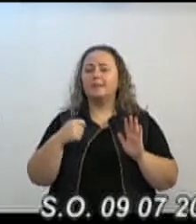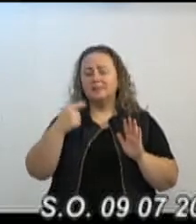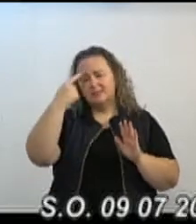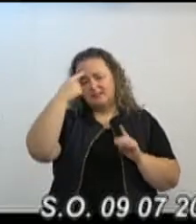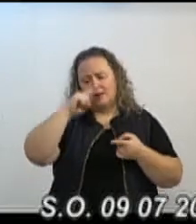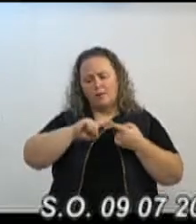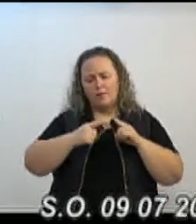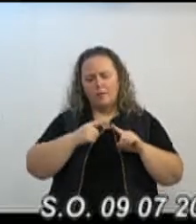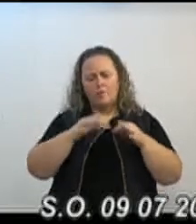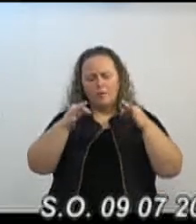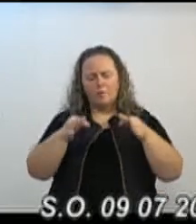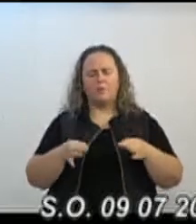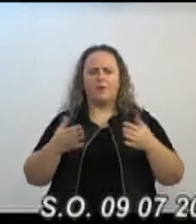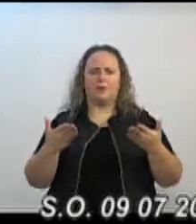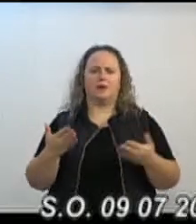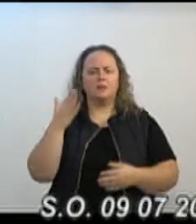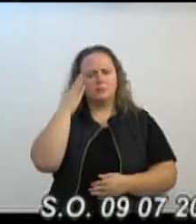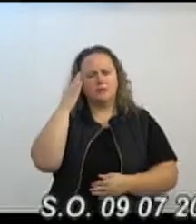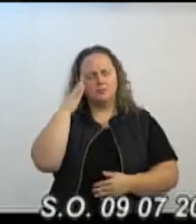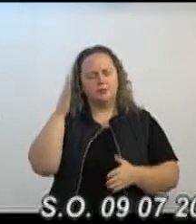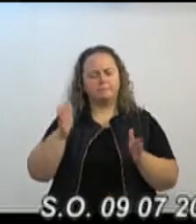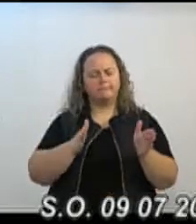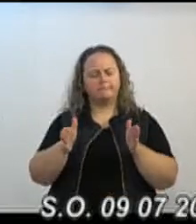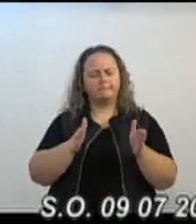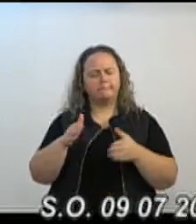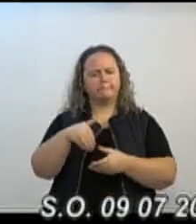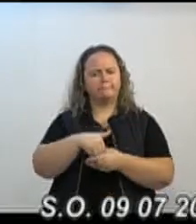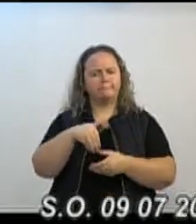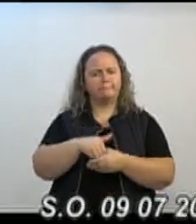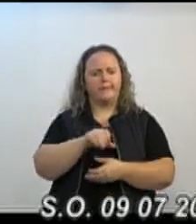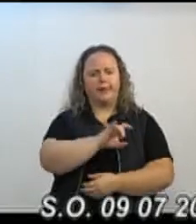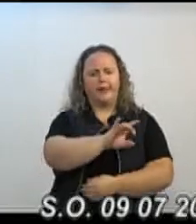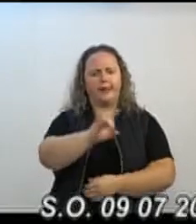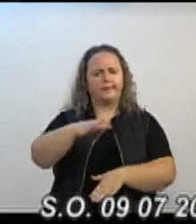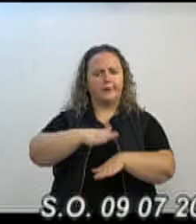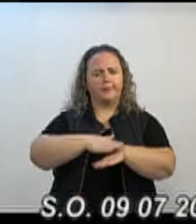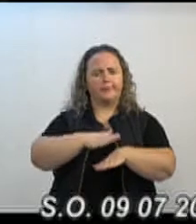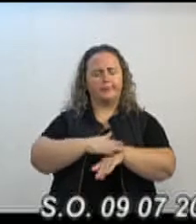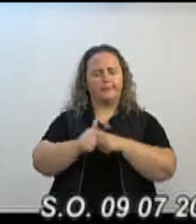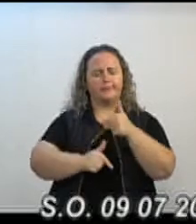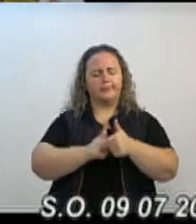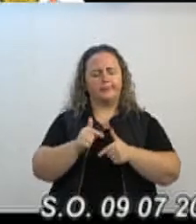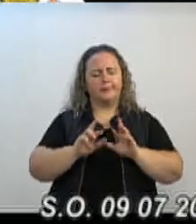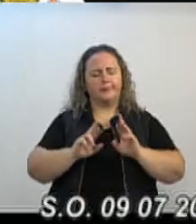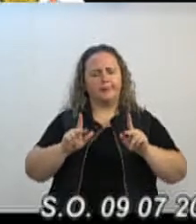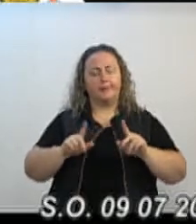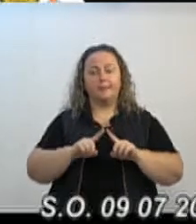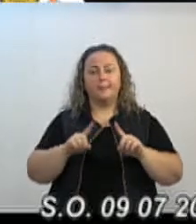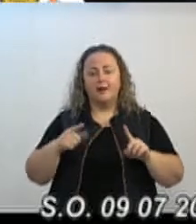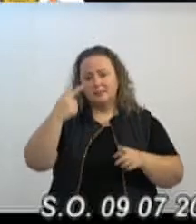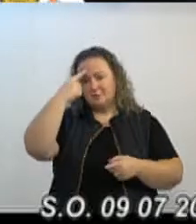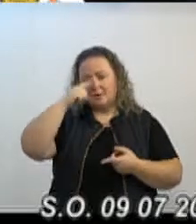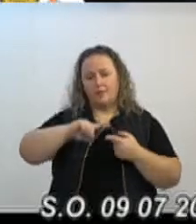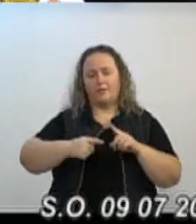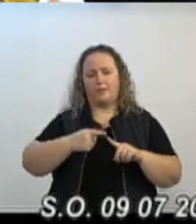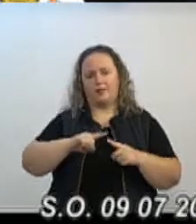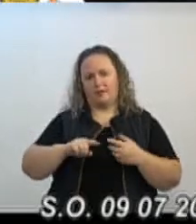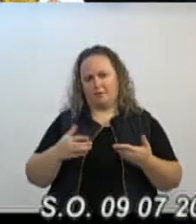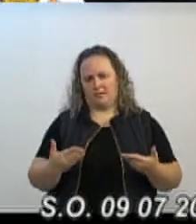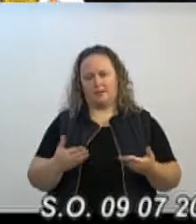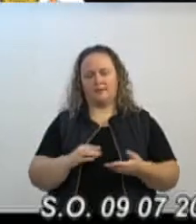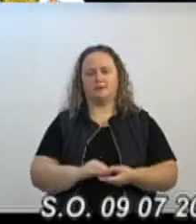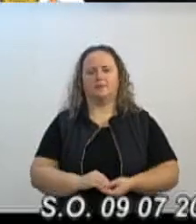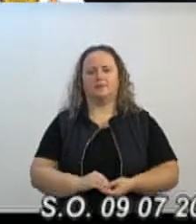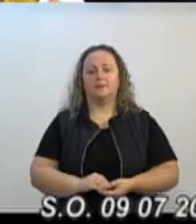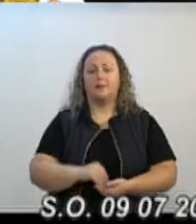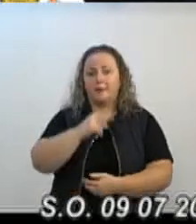em período eleitoral, a gente sabe disso, cada qual tem as suas armas para trabalhar, mas eu acho que é importante essa coerência. O próprio prefeito, eu acho que tem que